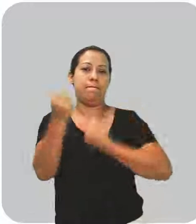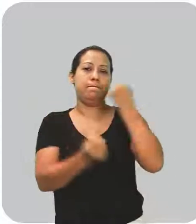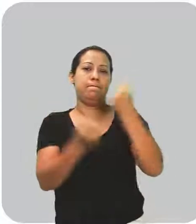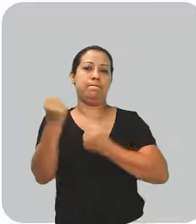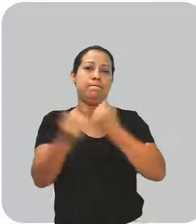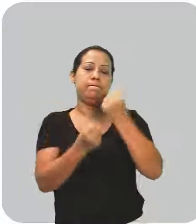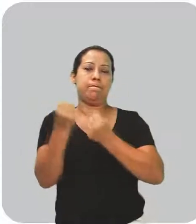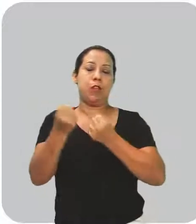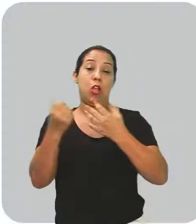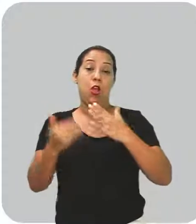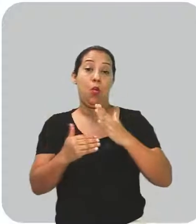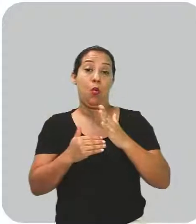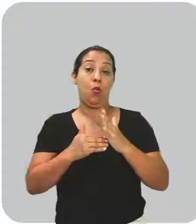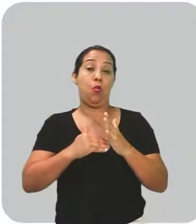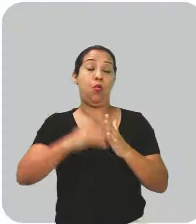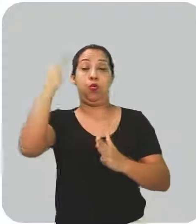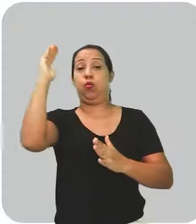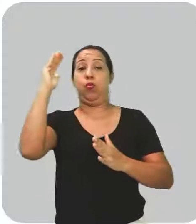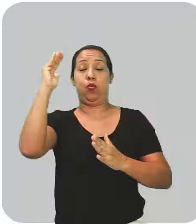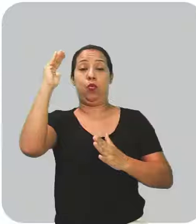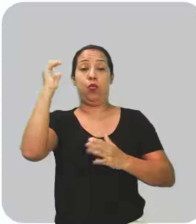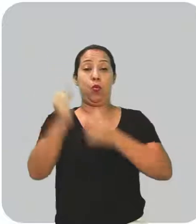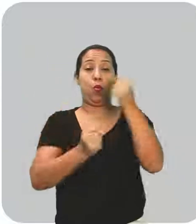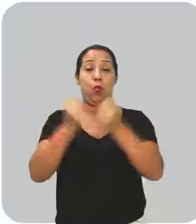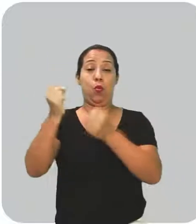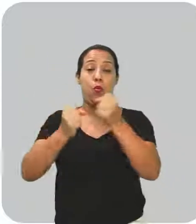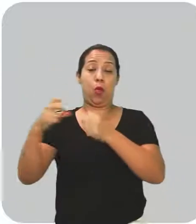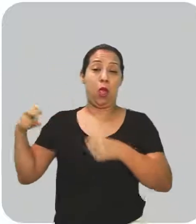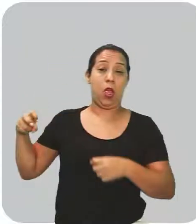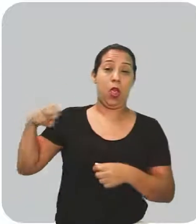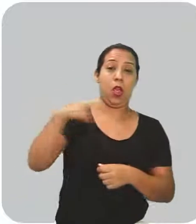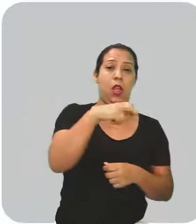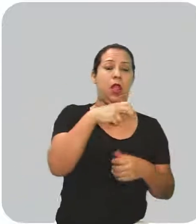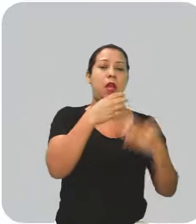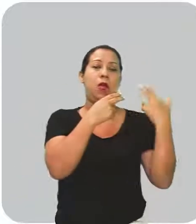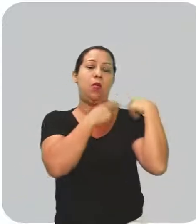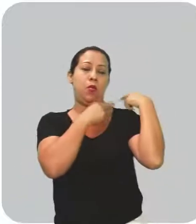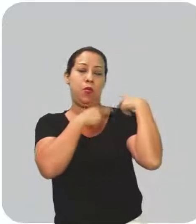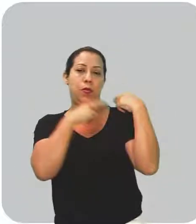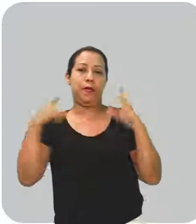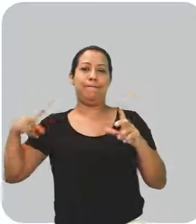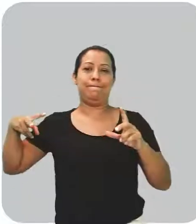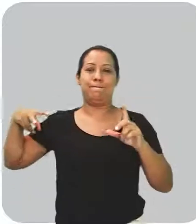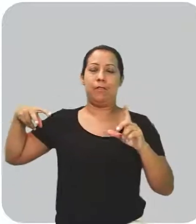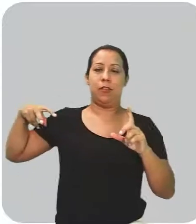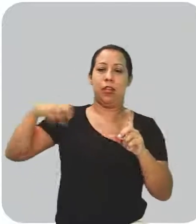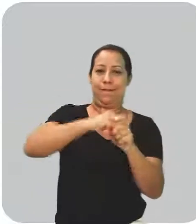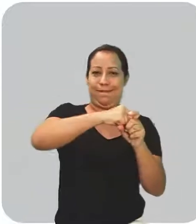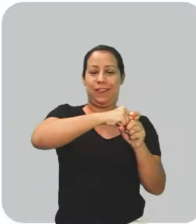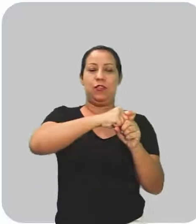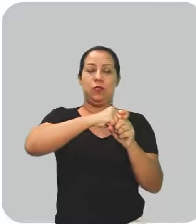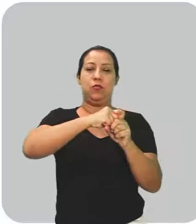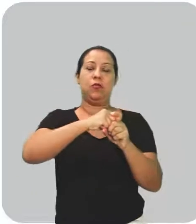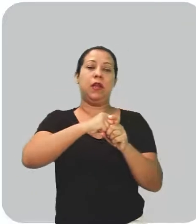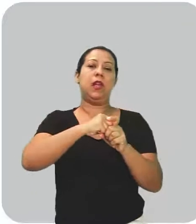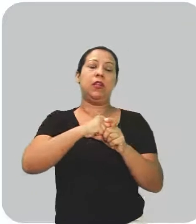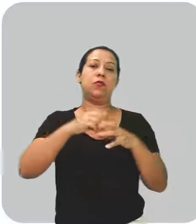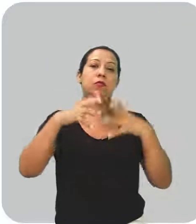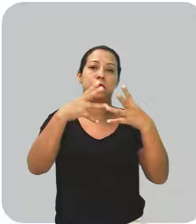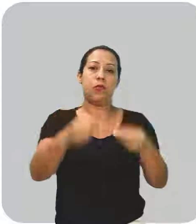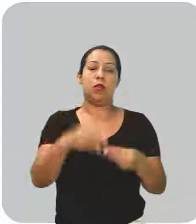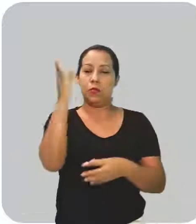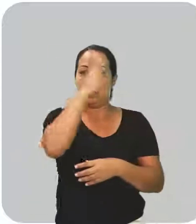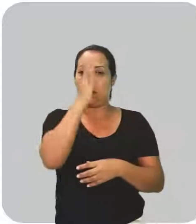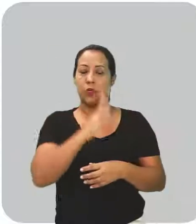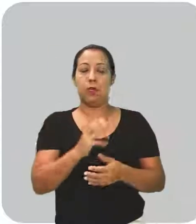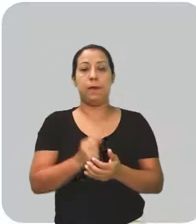os principais responsáveis pelos acidentes fatais no trânsito brasileiro. Um motorista